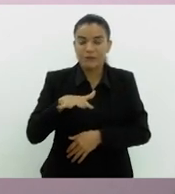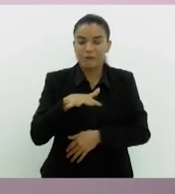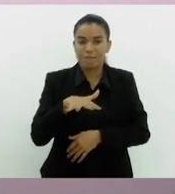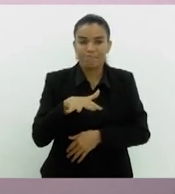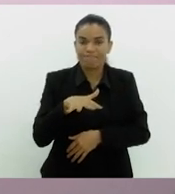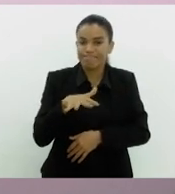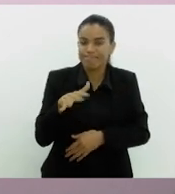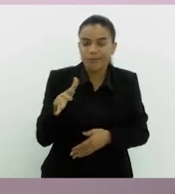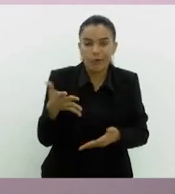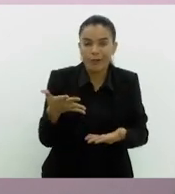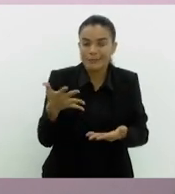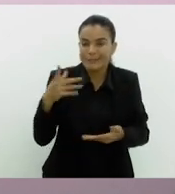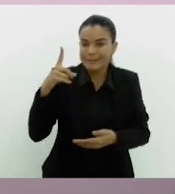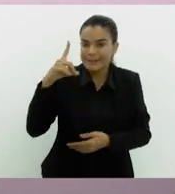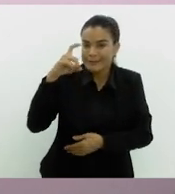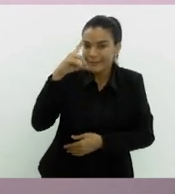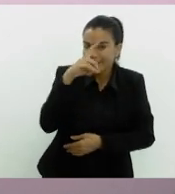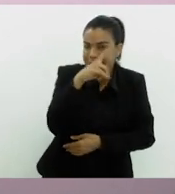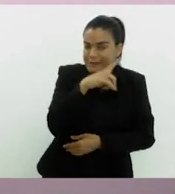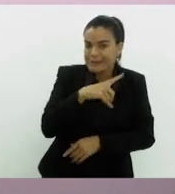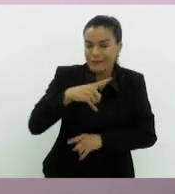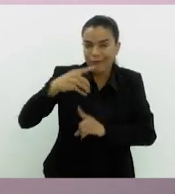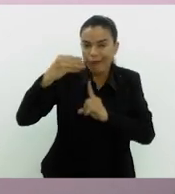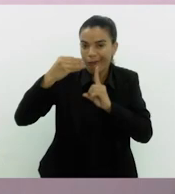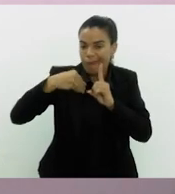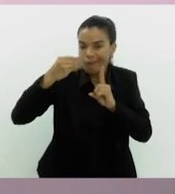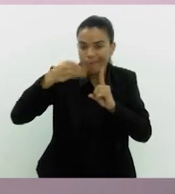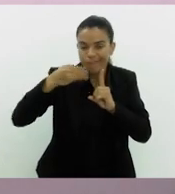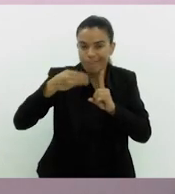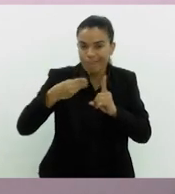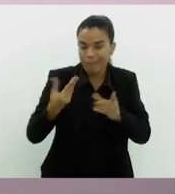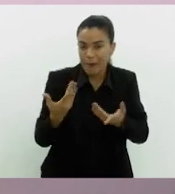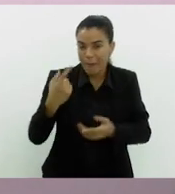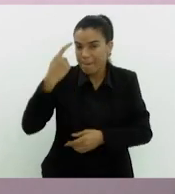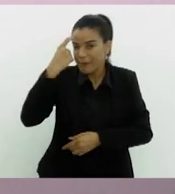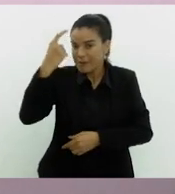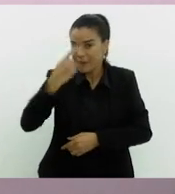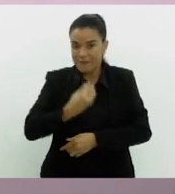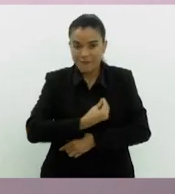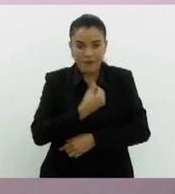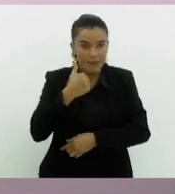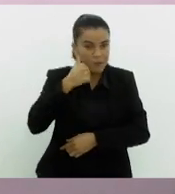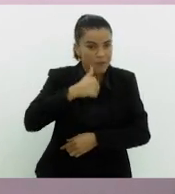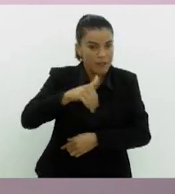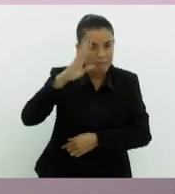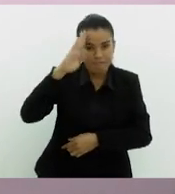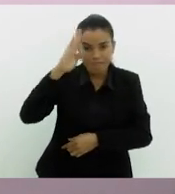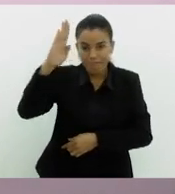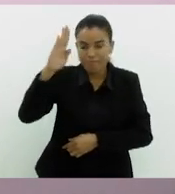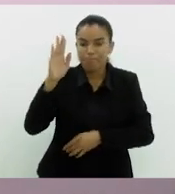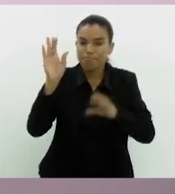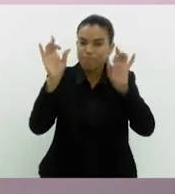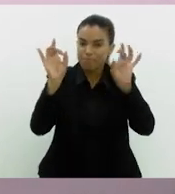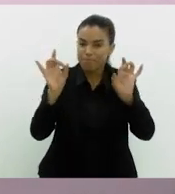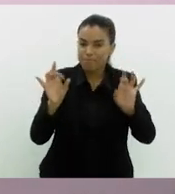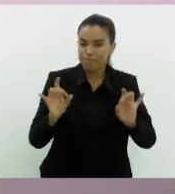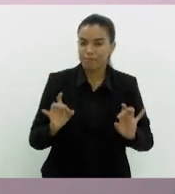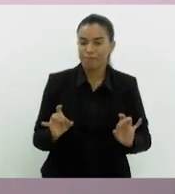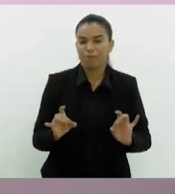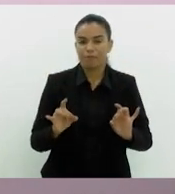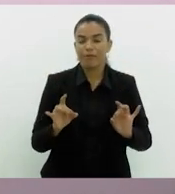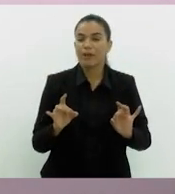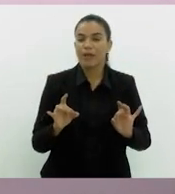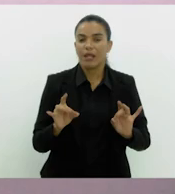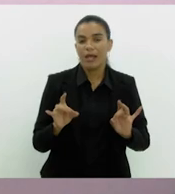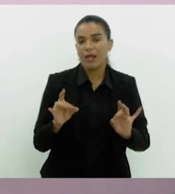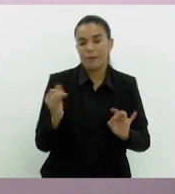precariedade enorme, eu acho que pensar no cuidado e pensar na vida, e pensar na vida das mulheres especialmente, é